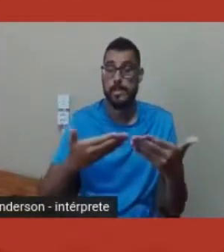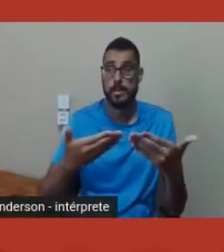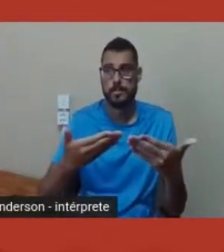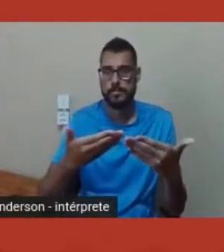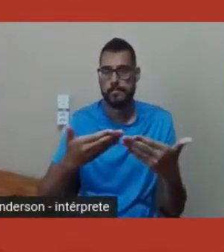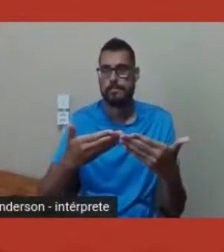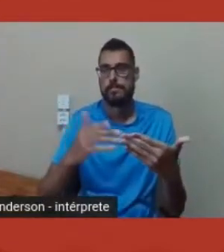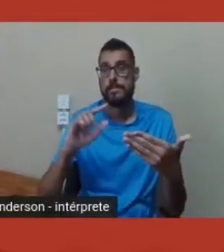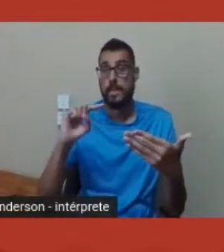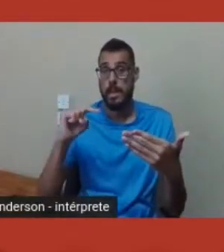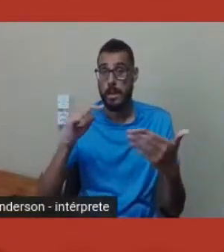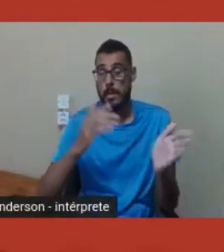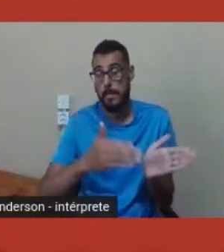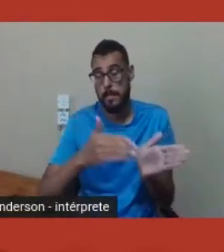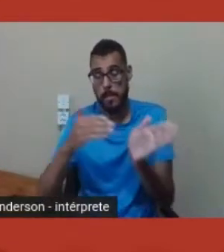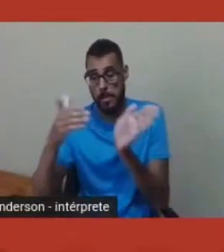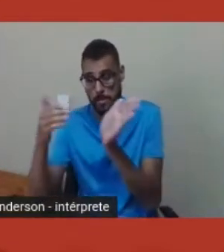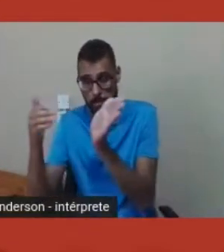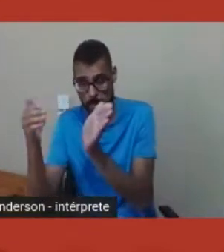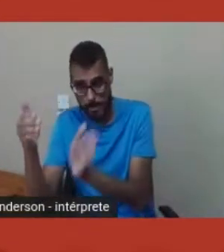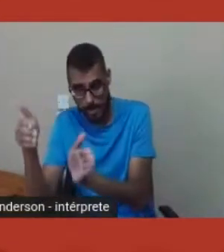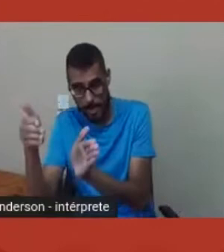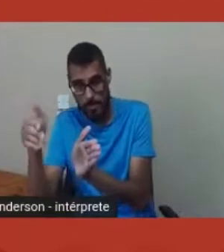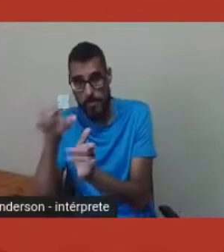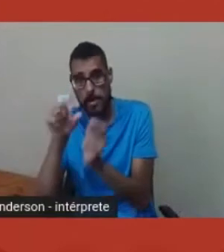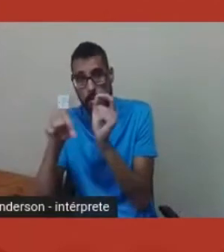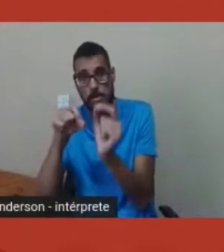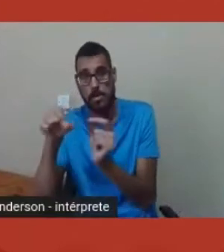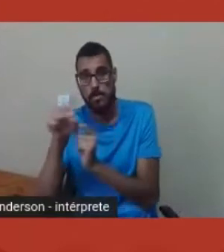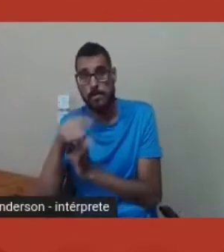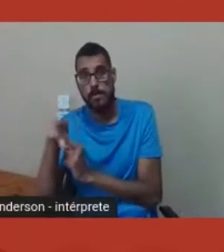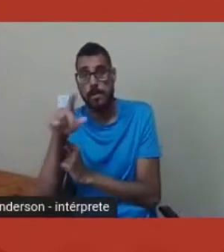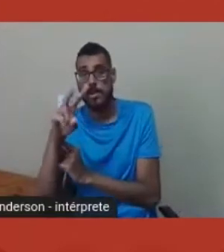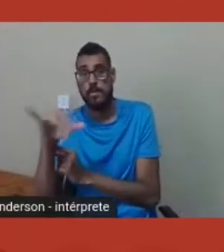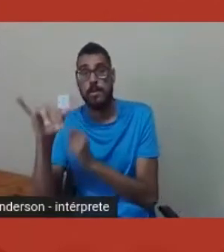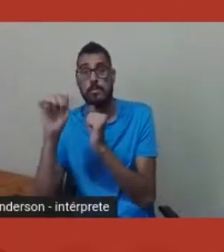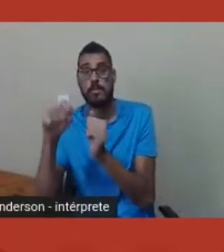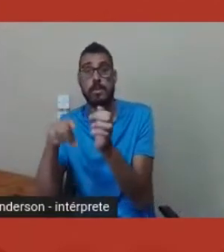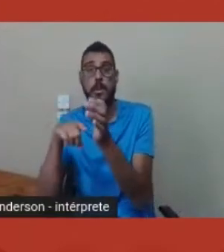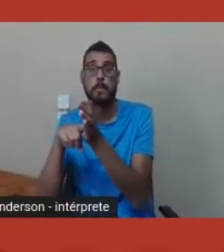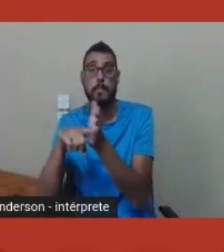na próxima etapa, vocês vão consultar, por exemplo, o Google, né?